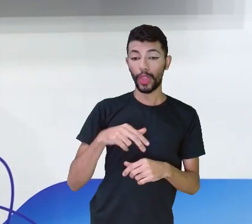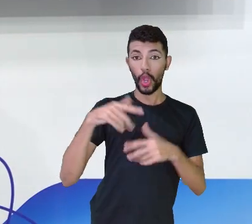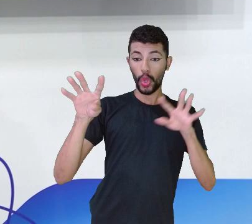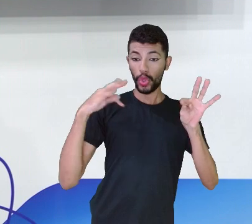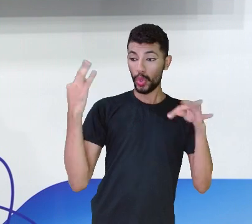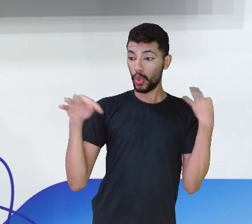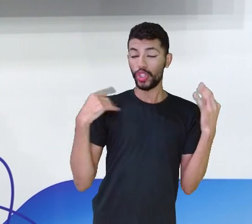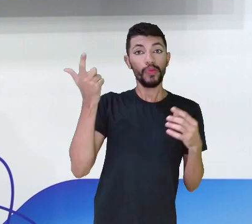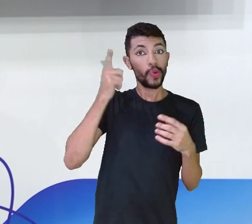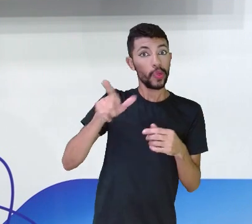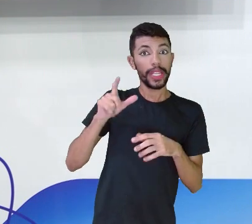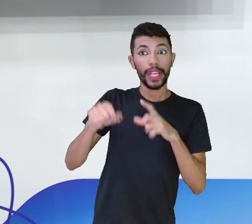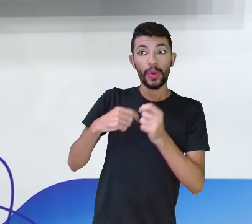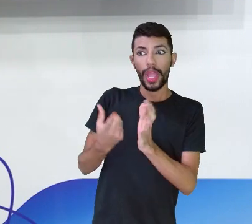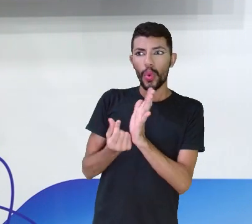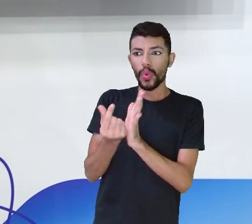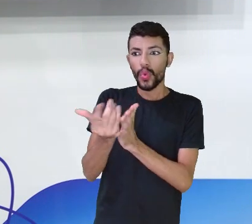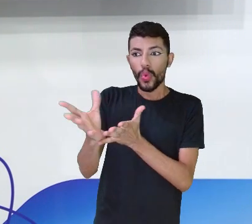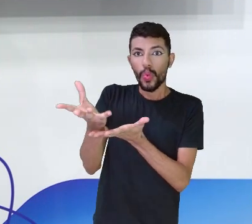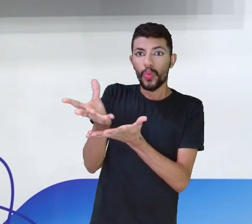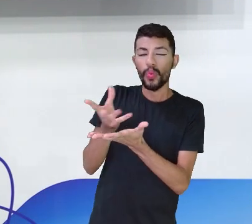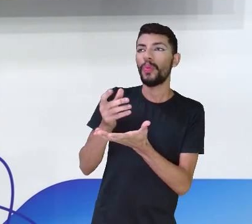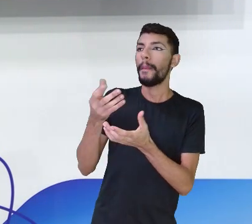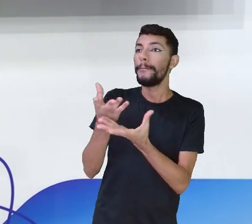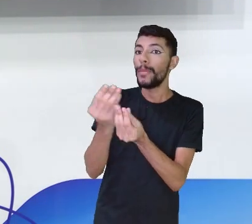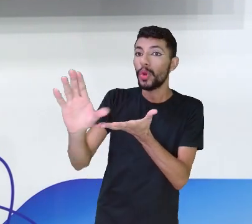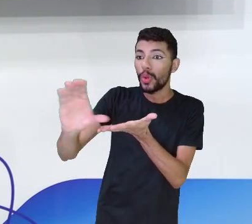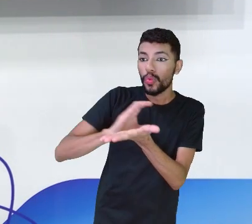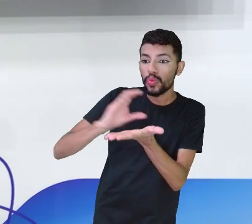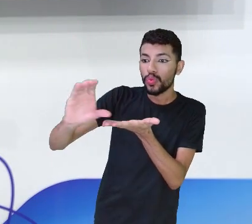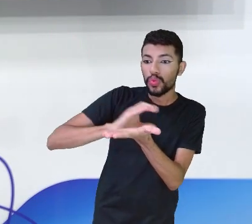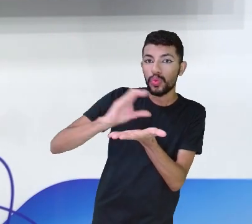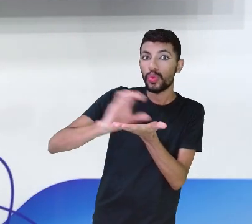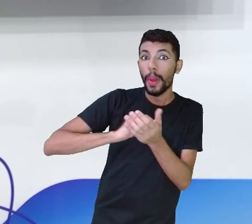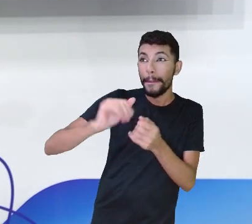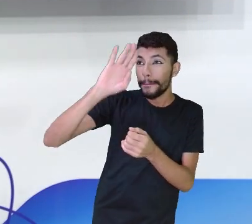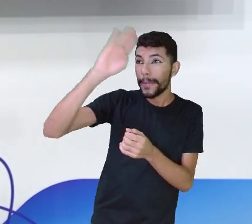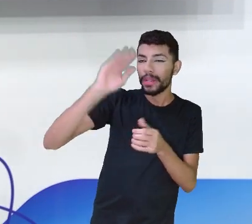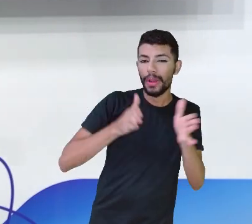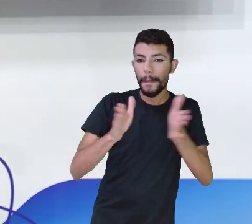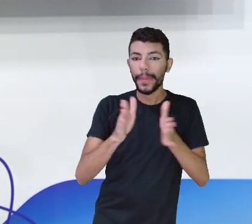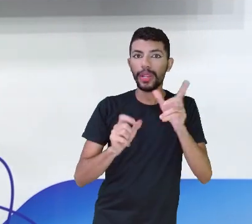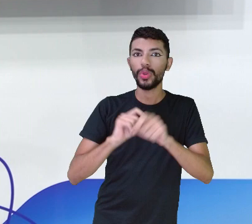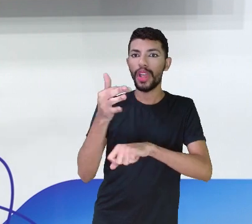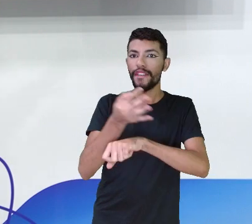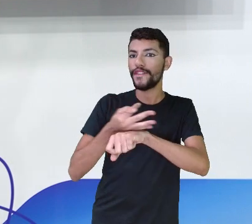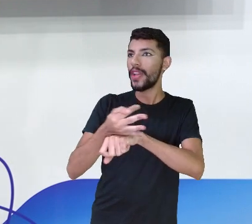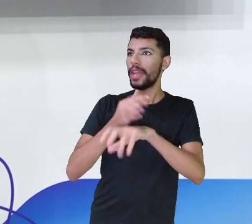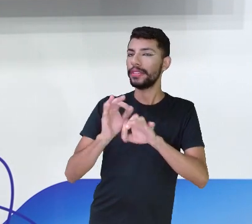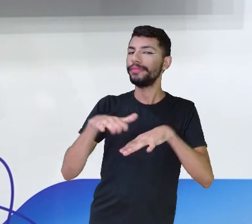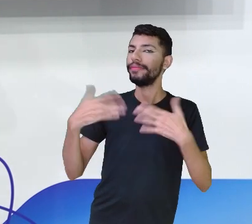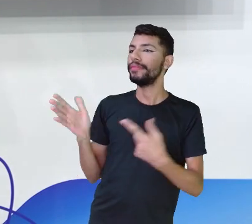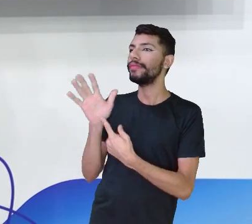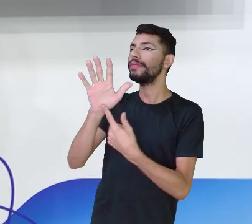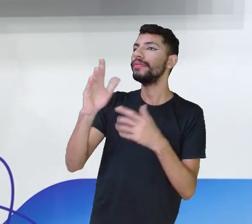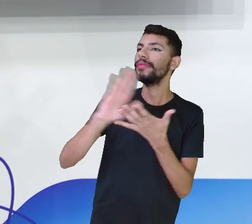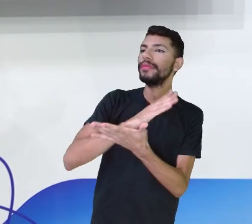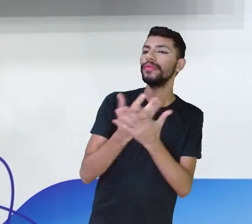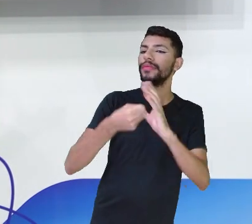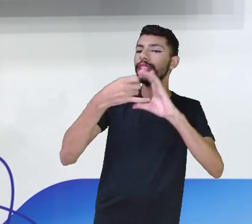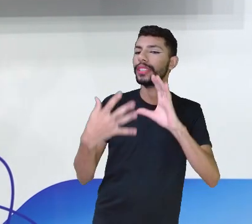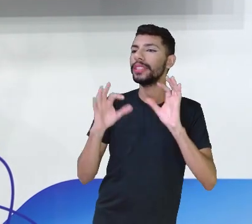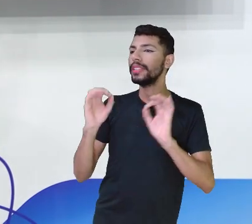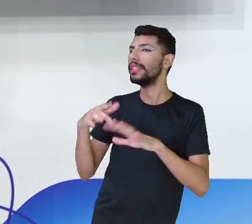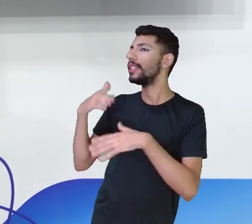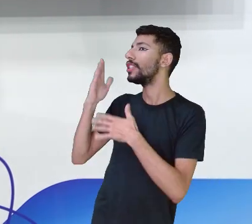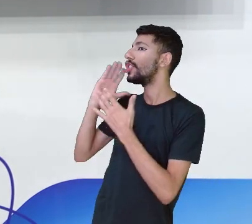arrecada muito dinheiro, principalmente no período das férias, tá? Então, aqui eu trouxe algumas características e